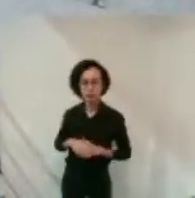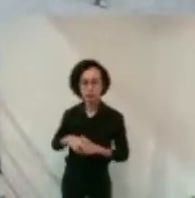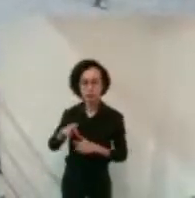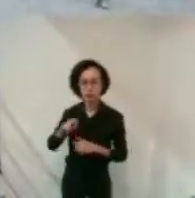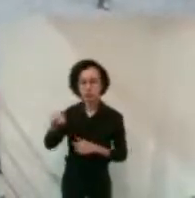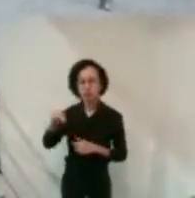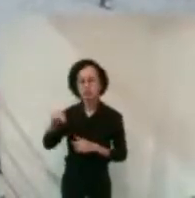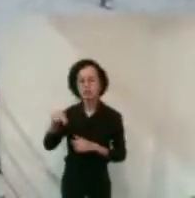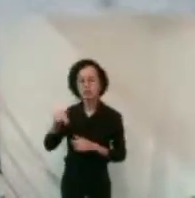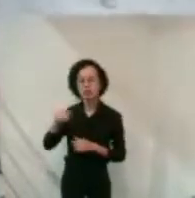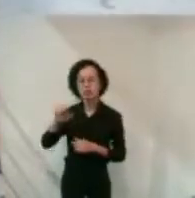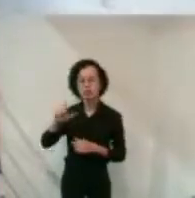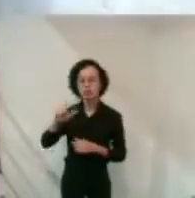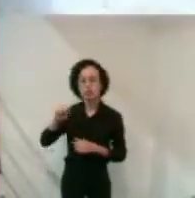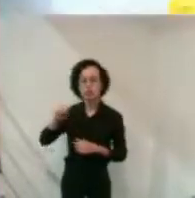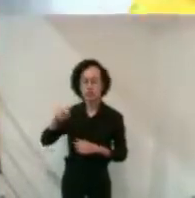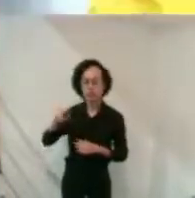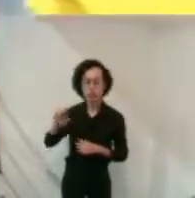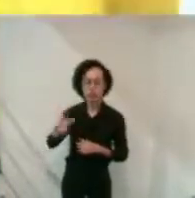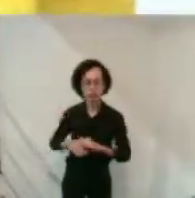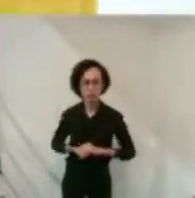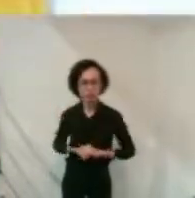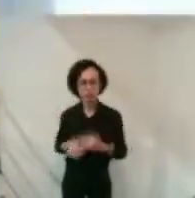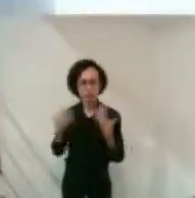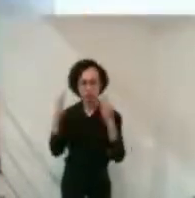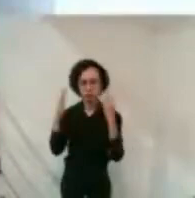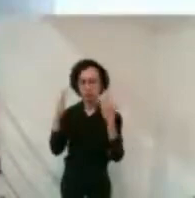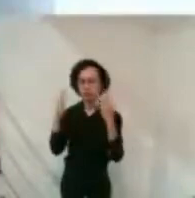Elaine Cardoso de Matos Novaes Teixeira.